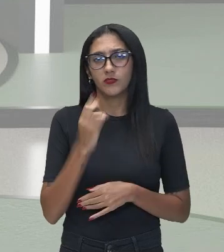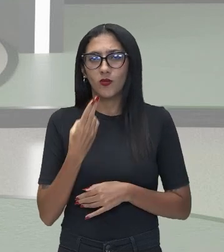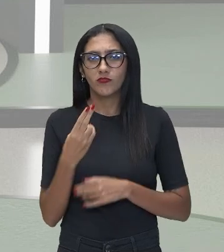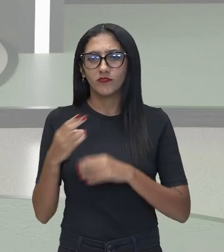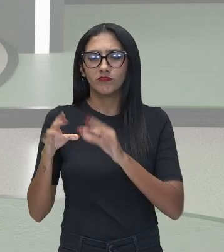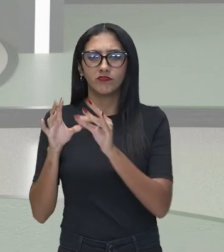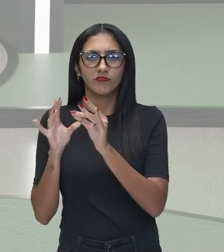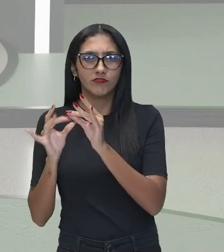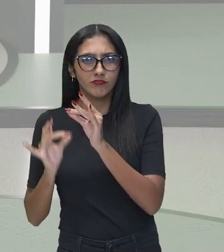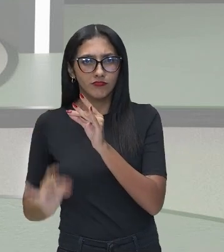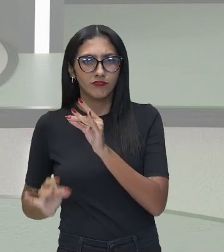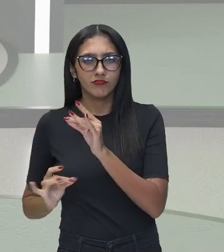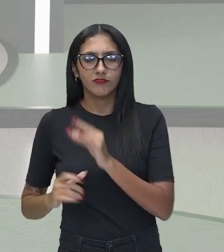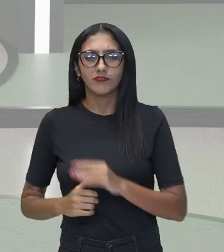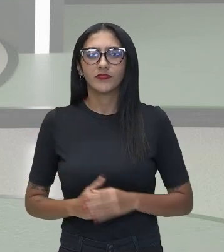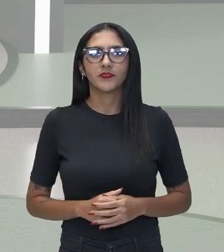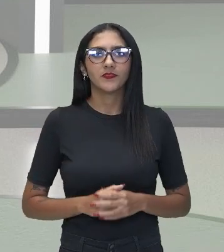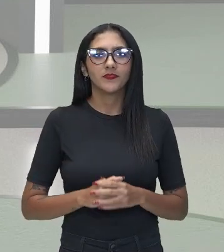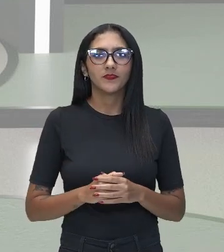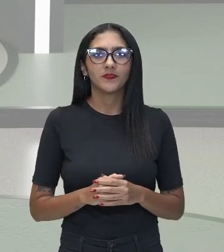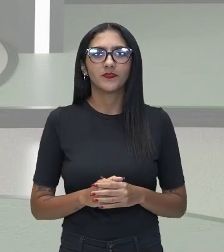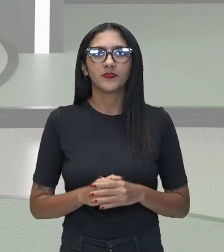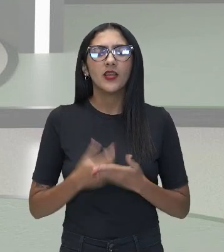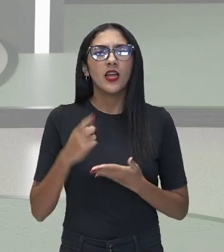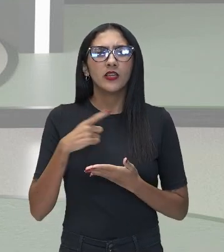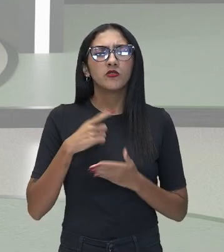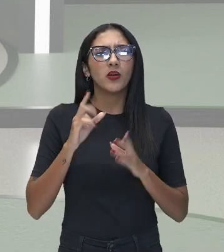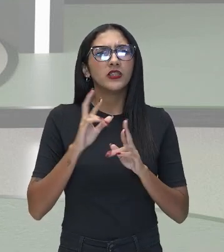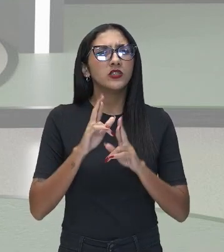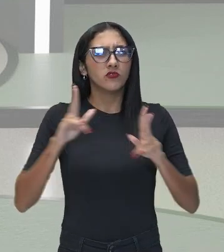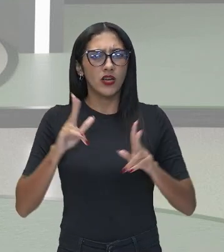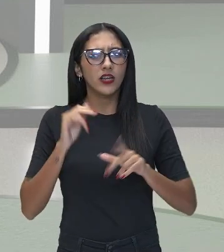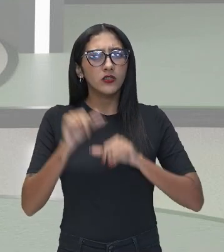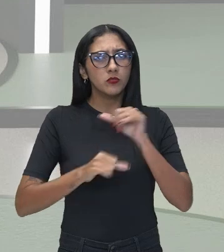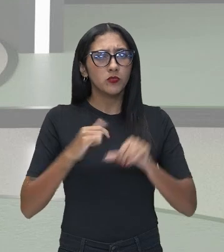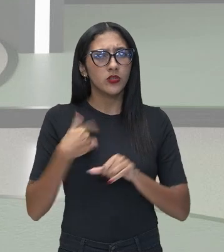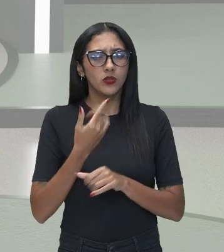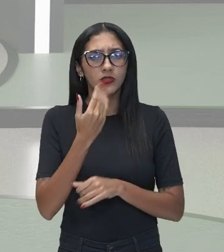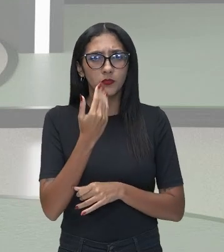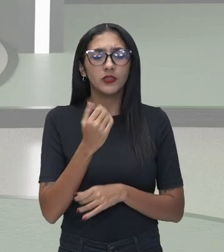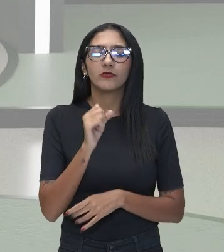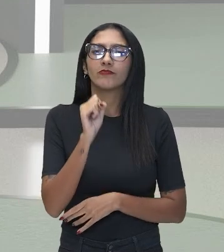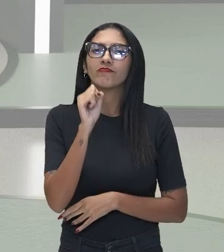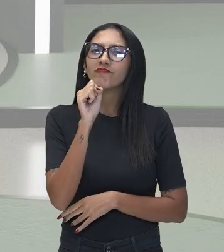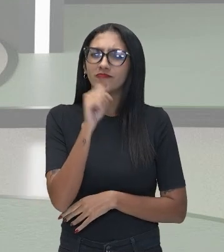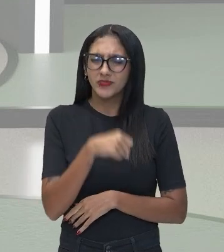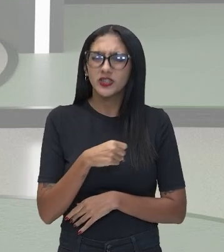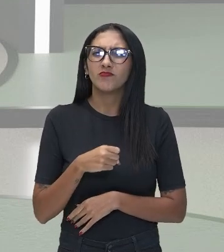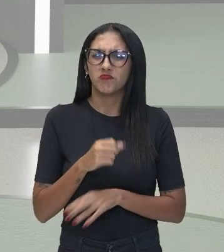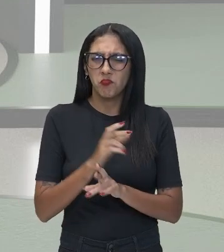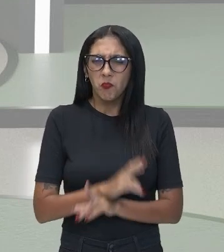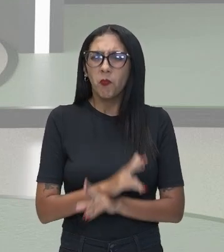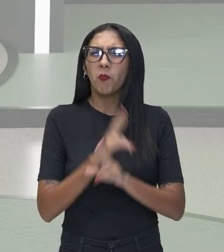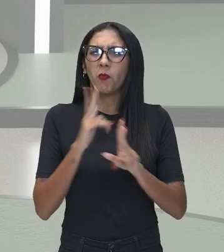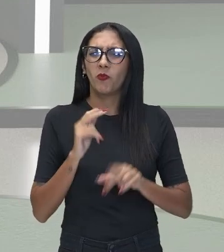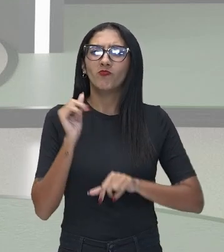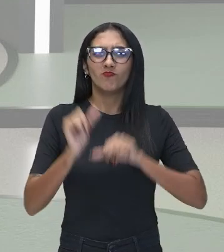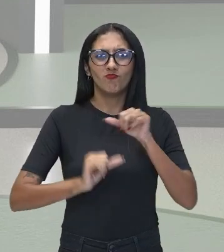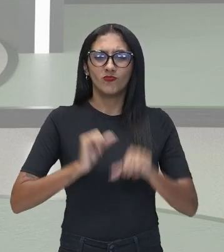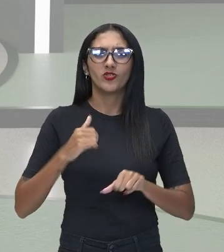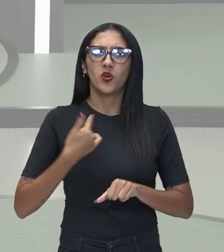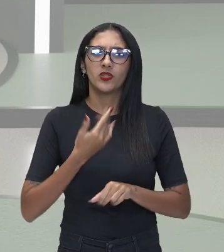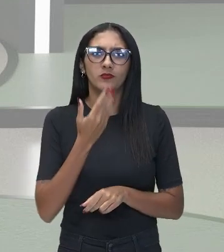ou carboidratos complexos. Isso faz diferença na nossa alimentação? faz e muita diferença na nossa